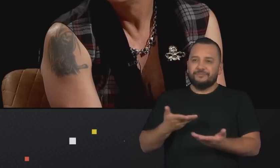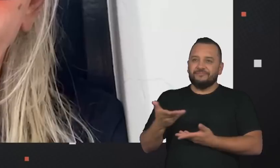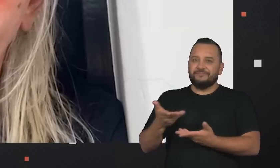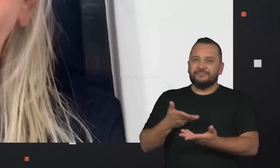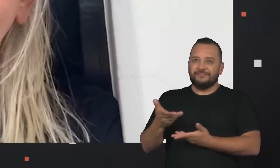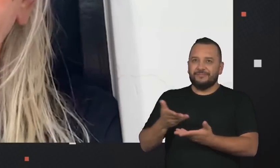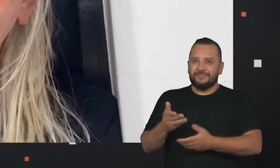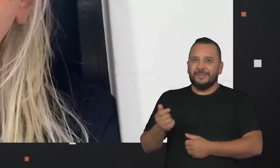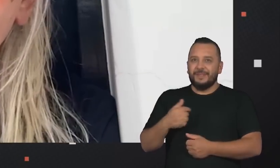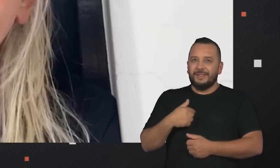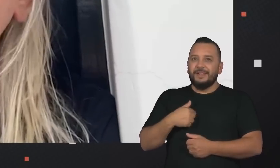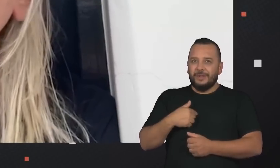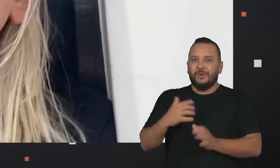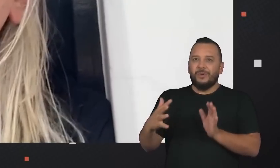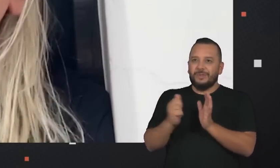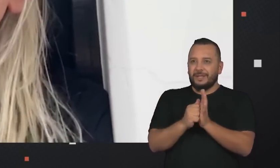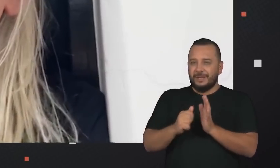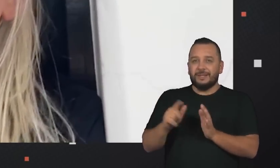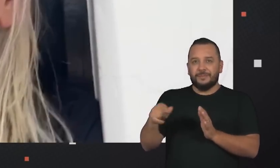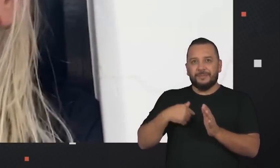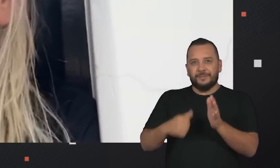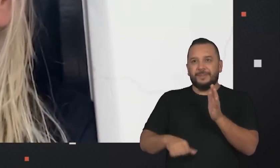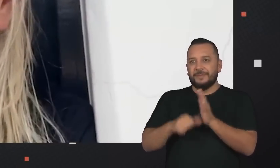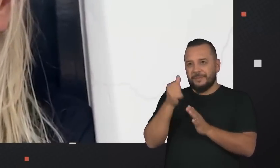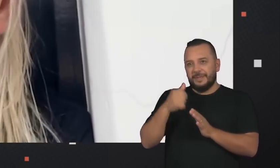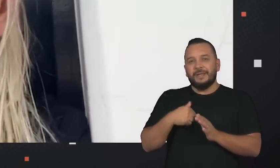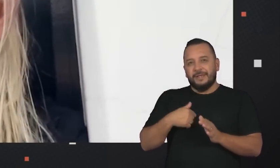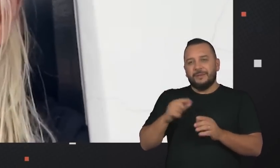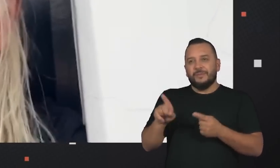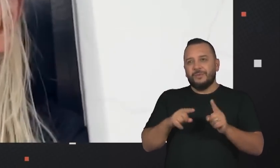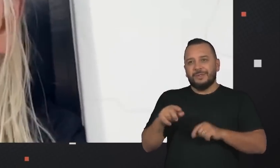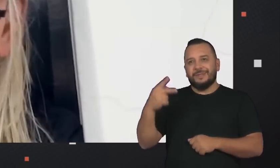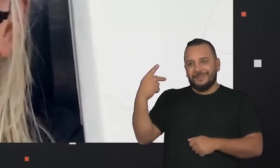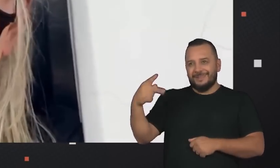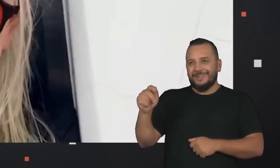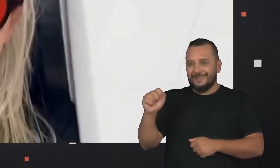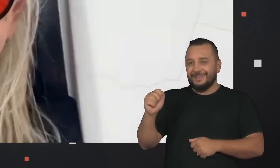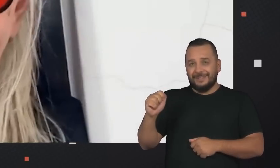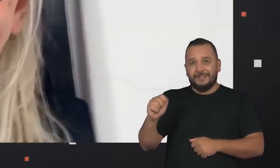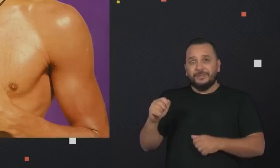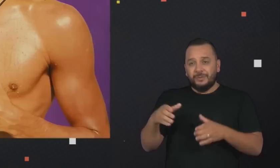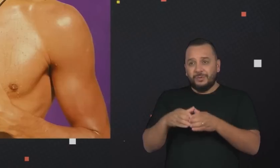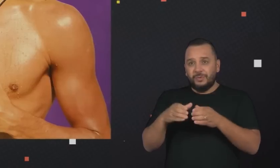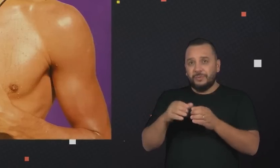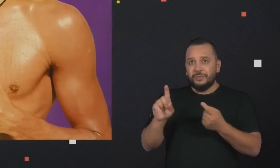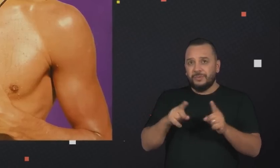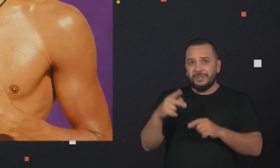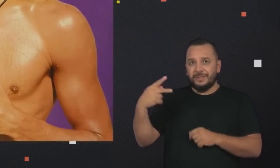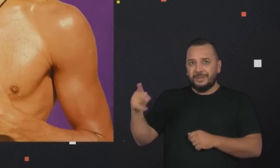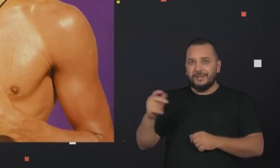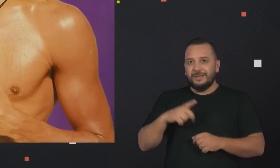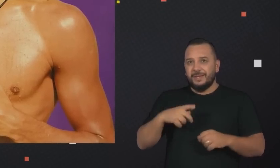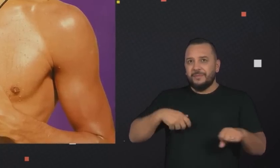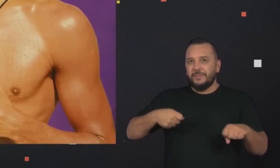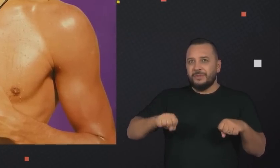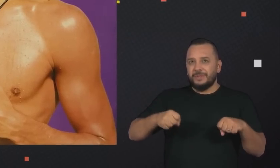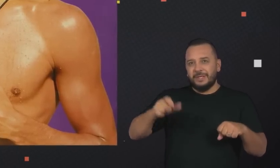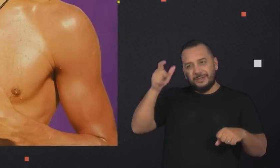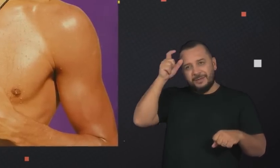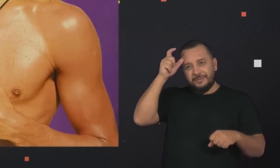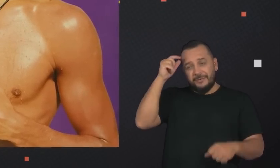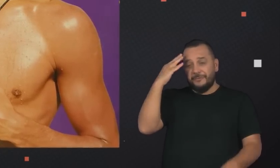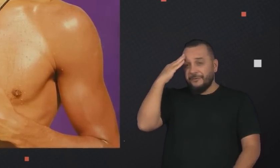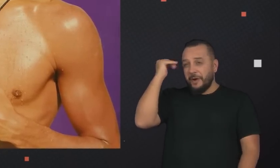fui contratado para produzir o primeiro álbum solo do Supla, que é o Motocicleta Endiabrada. Esse álbum foi um